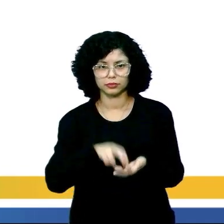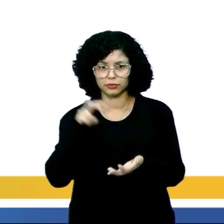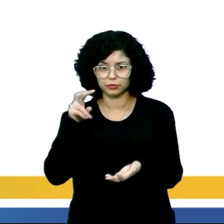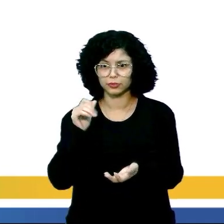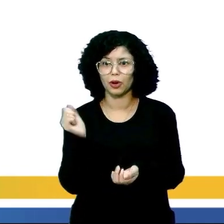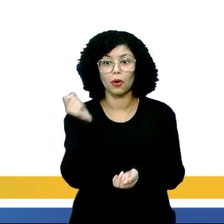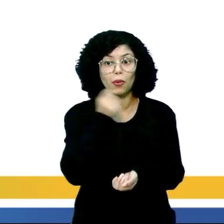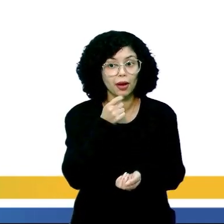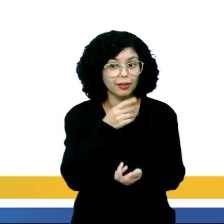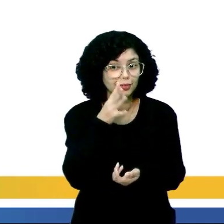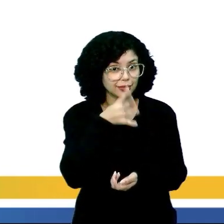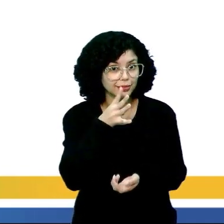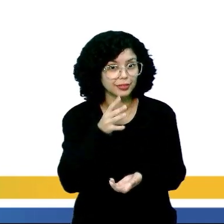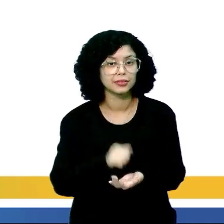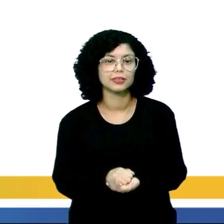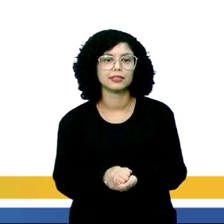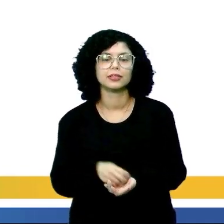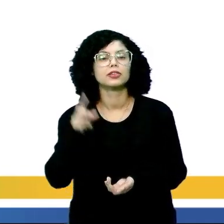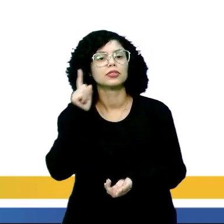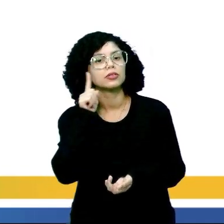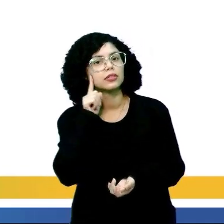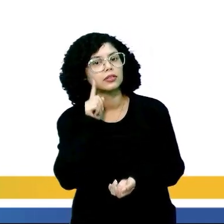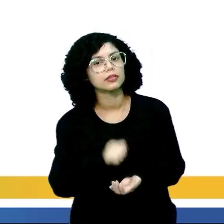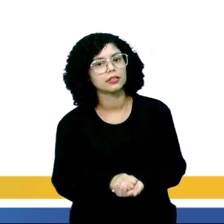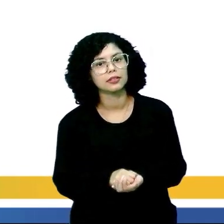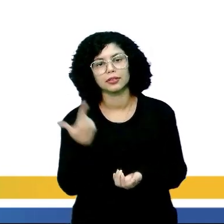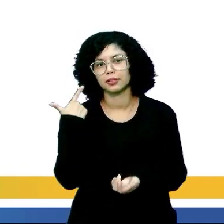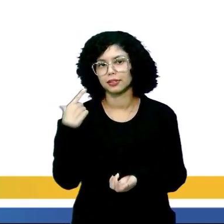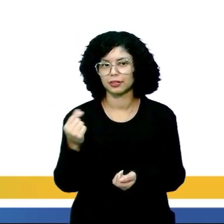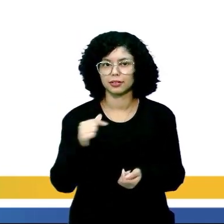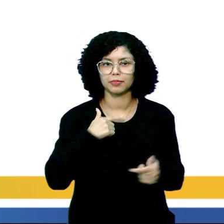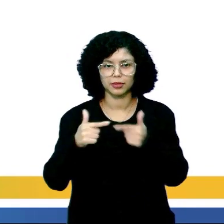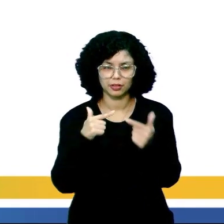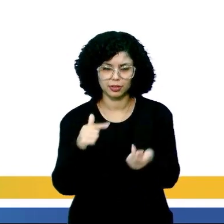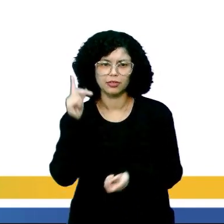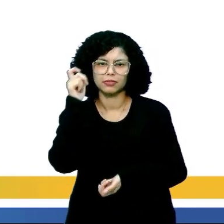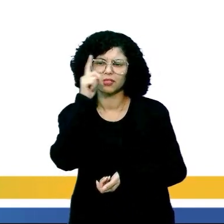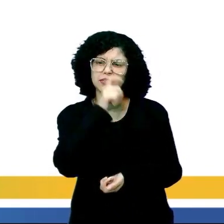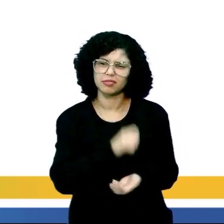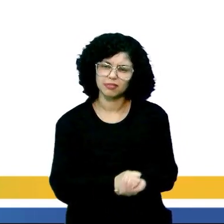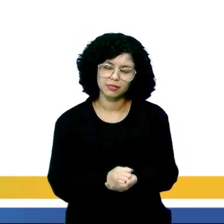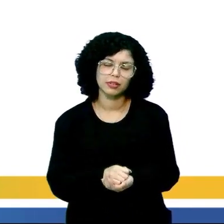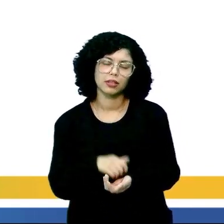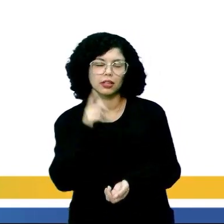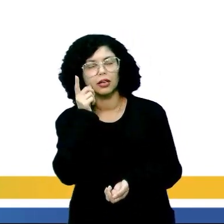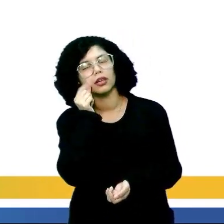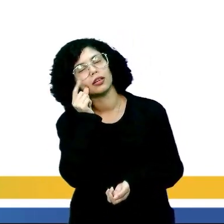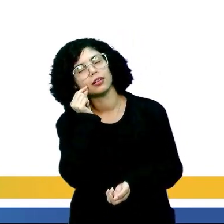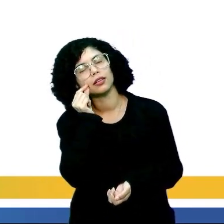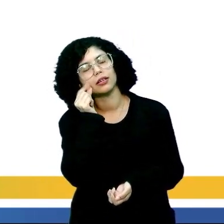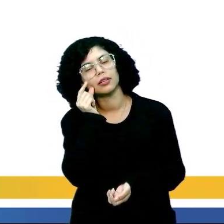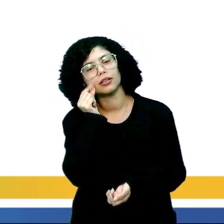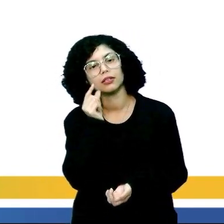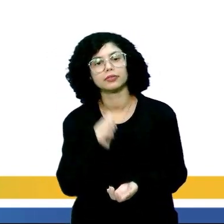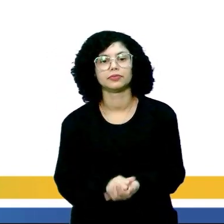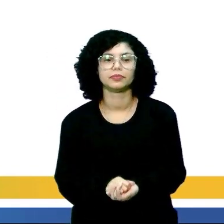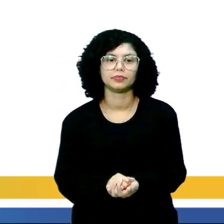a sátira, qual a crítica aí? Dizer que toda manhã, né, para ir trabalhar tá desse jeito, ó. Caindo de sono,